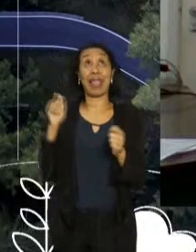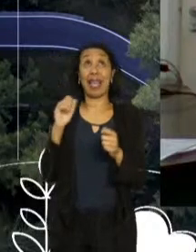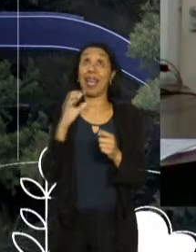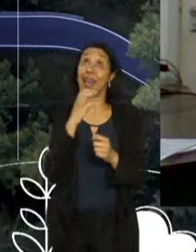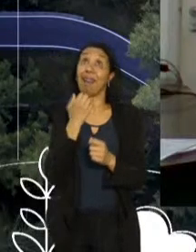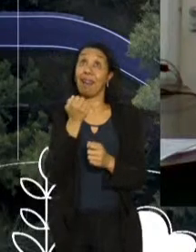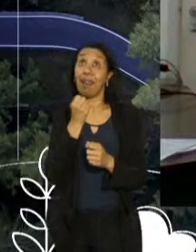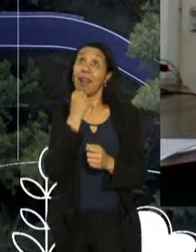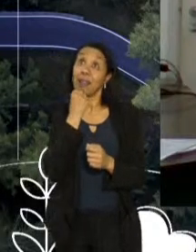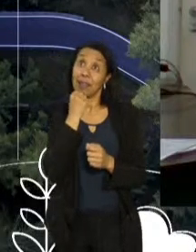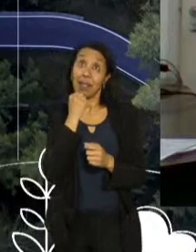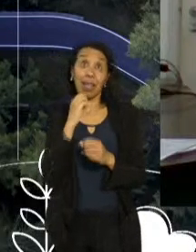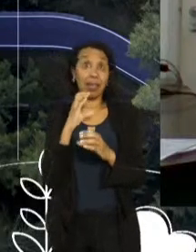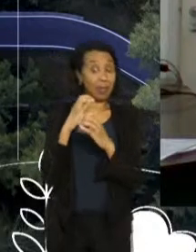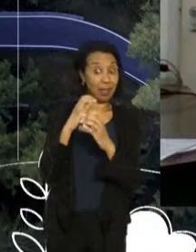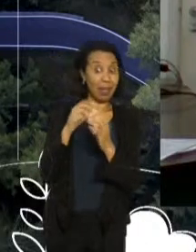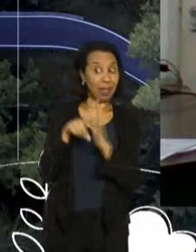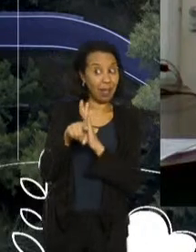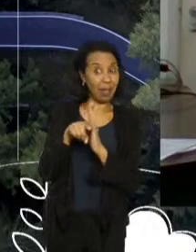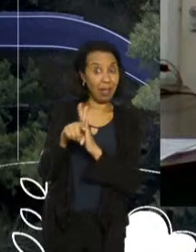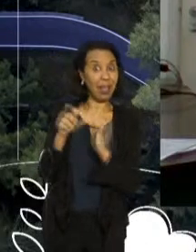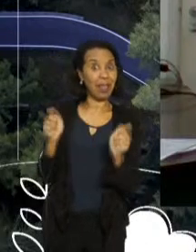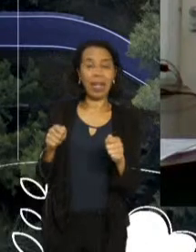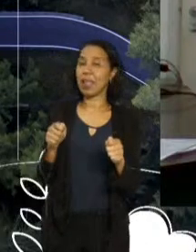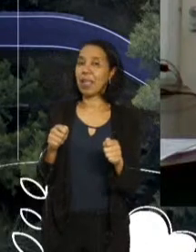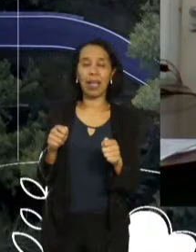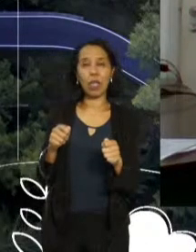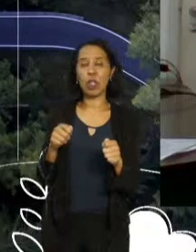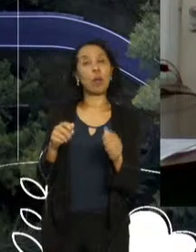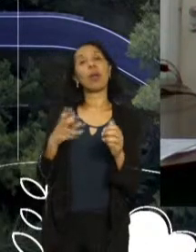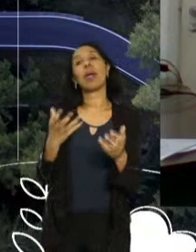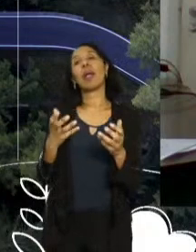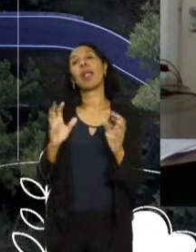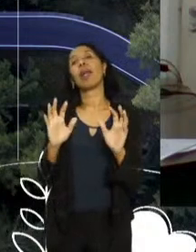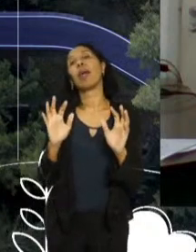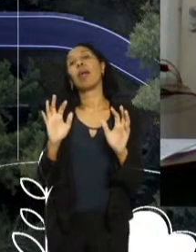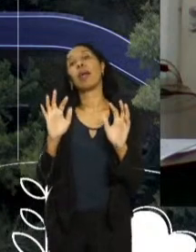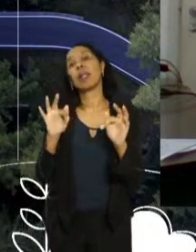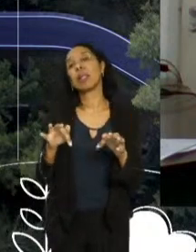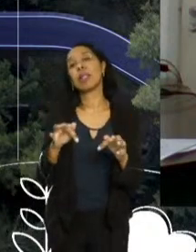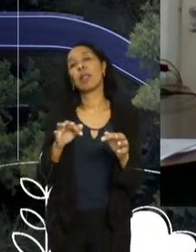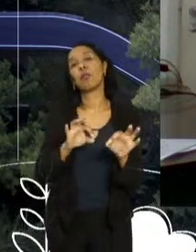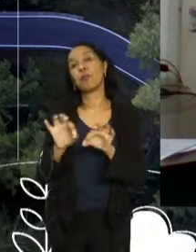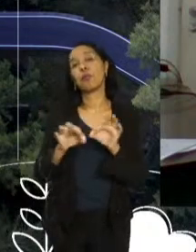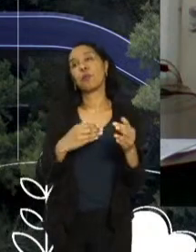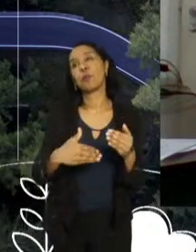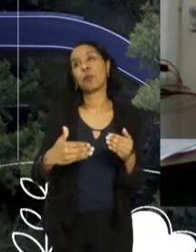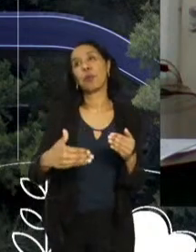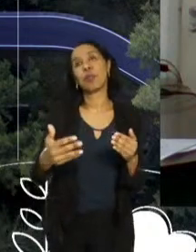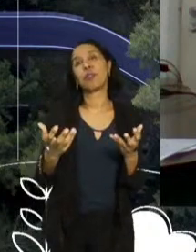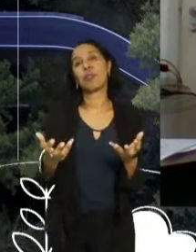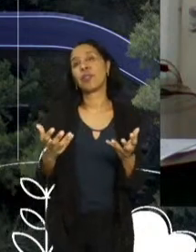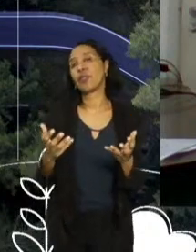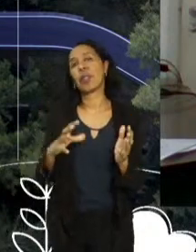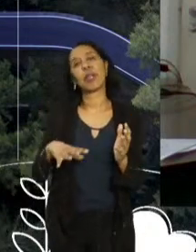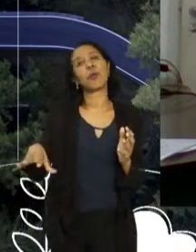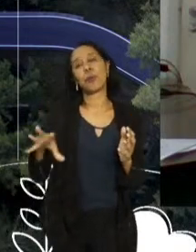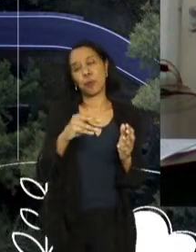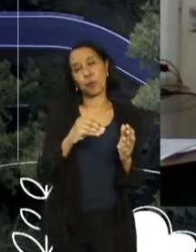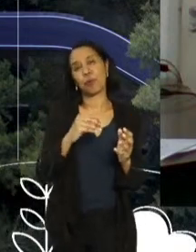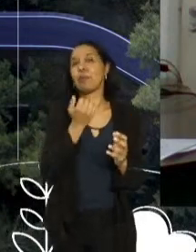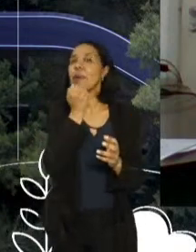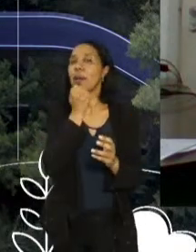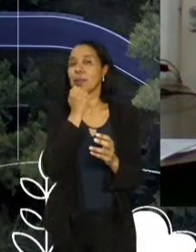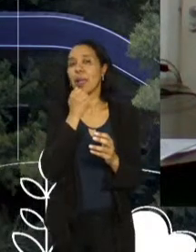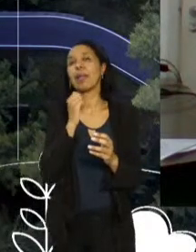coisa, mas a decisão de um processo, ela envolve outros fatores dos quais a ciência faz parte. Eu acho que